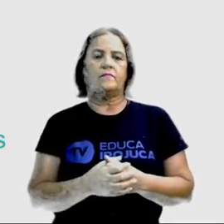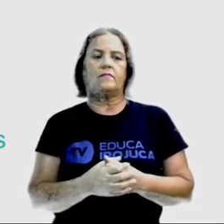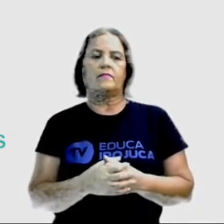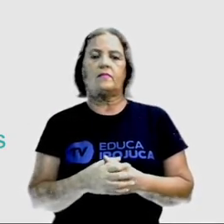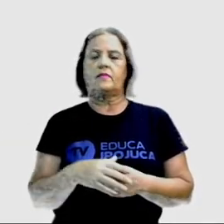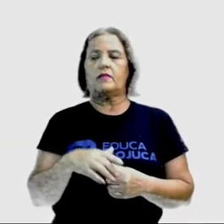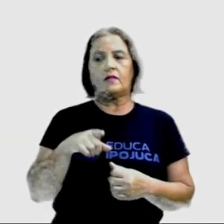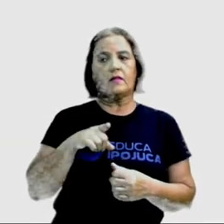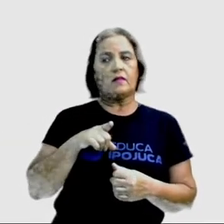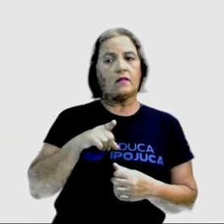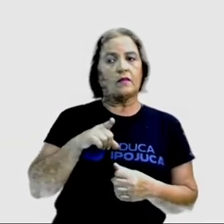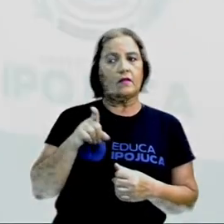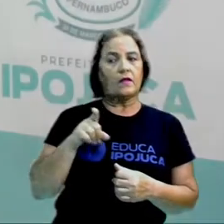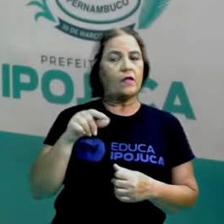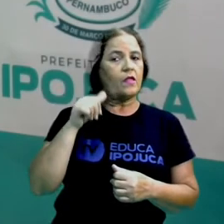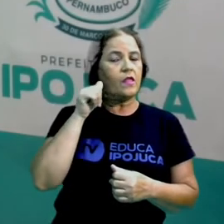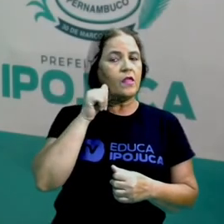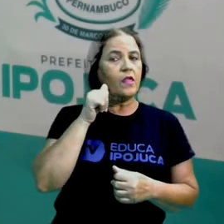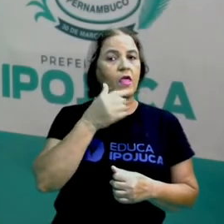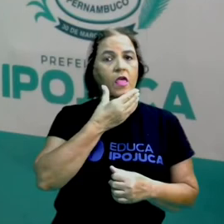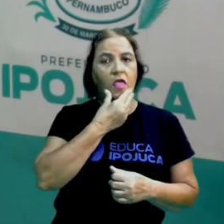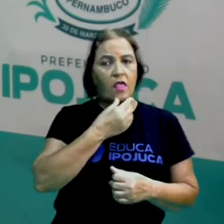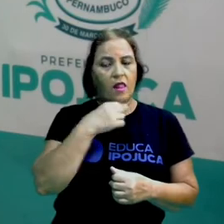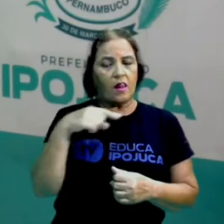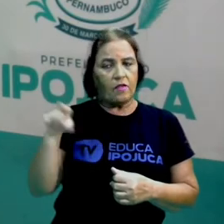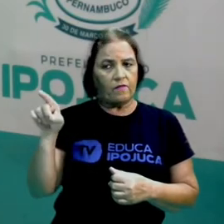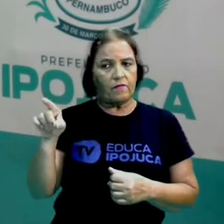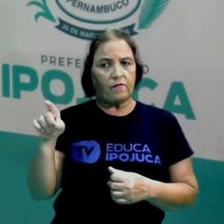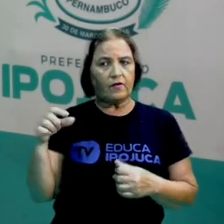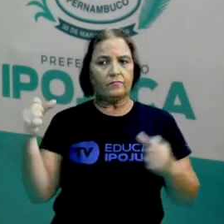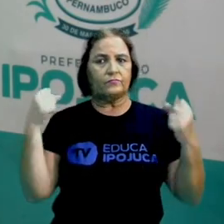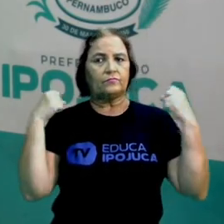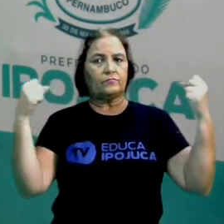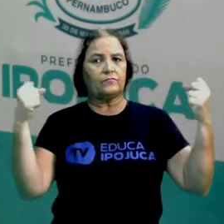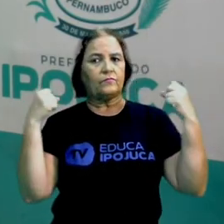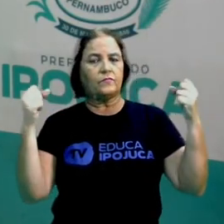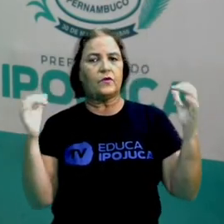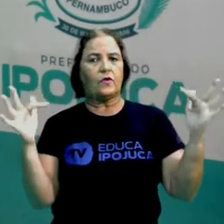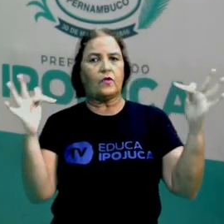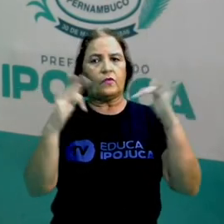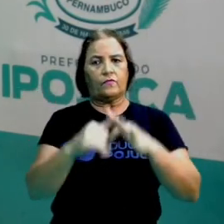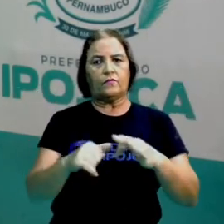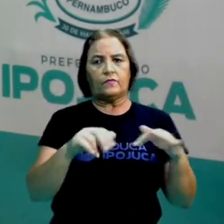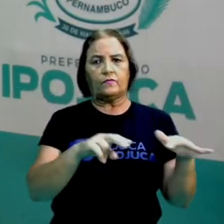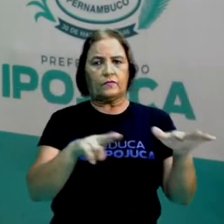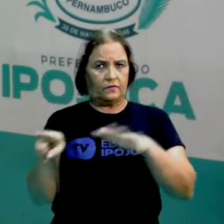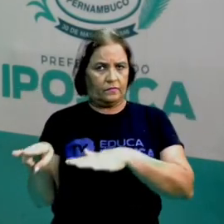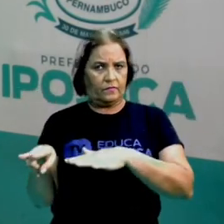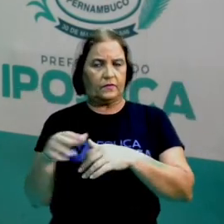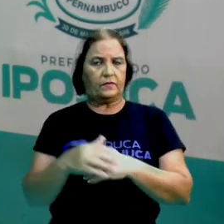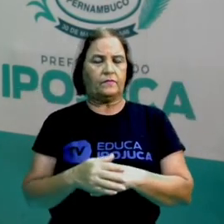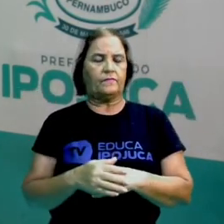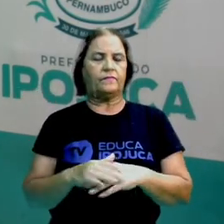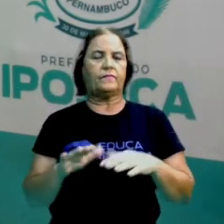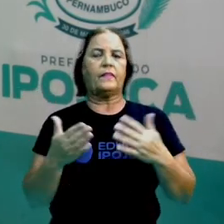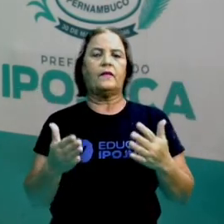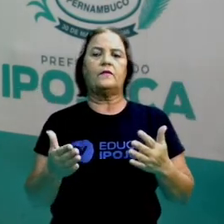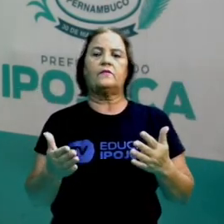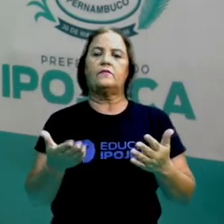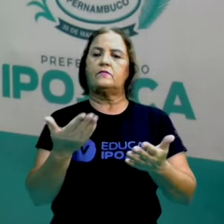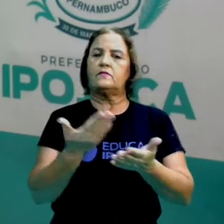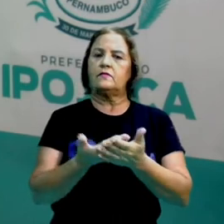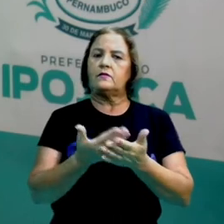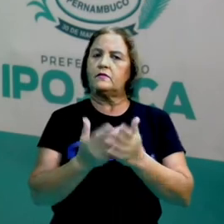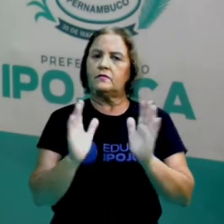a academia nos finais de semana? Então, essa foi a nossa aula de hoje, certo? Espero que vocês